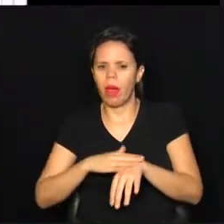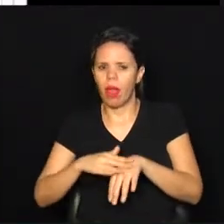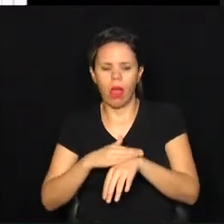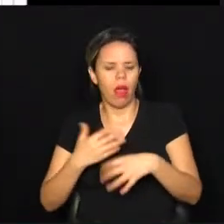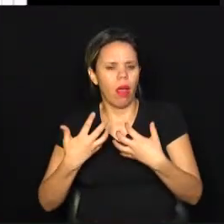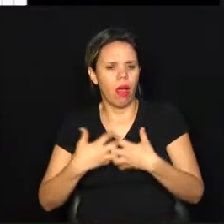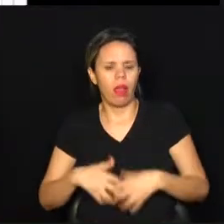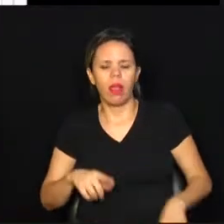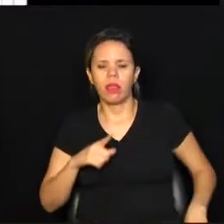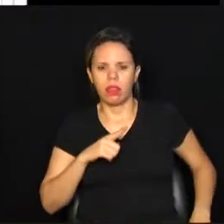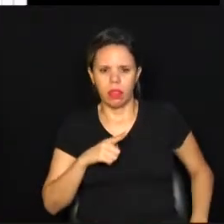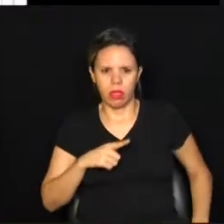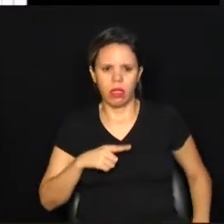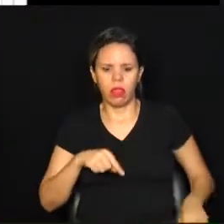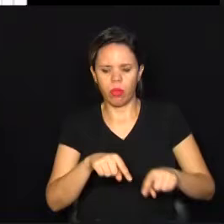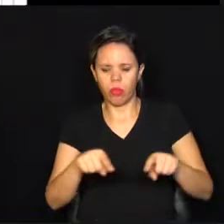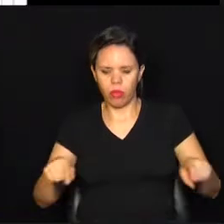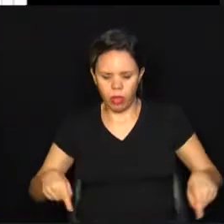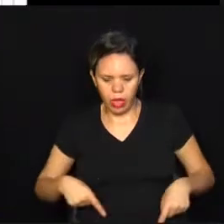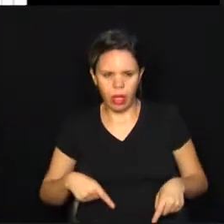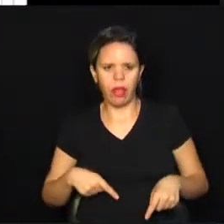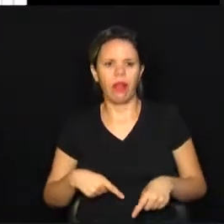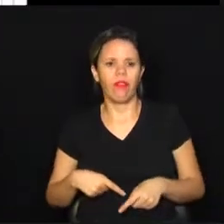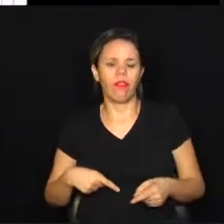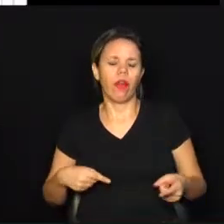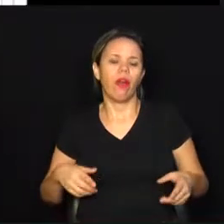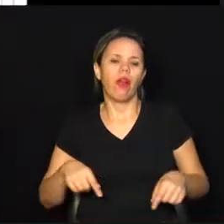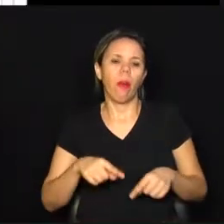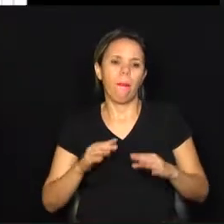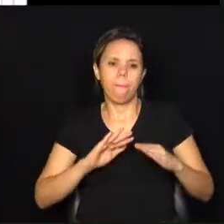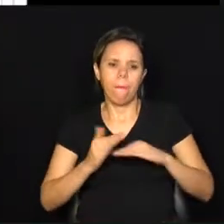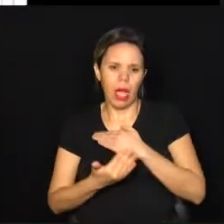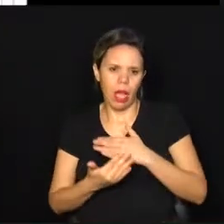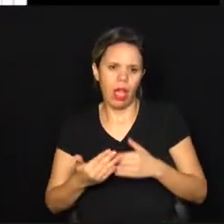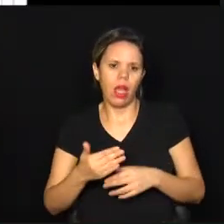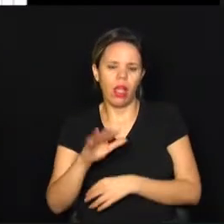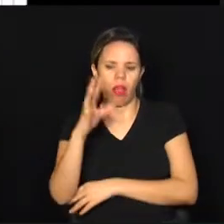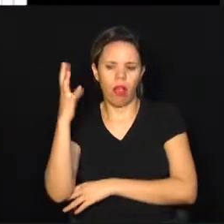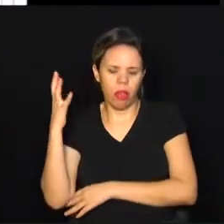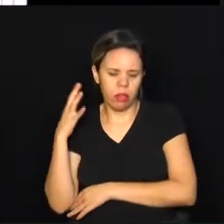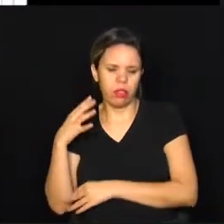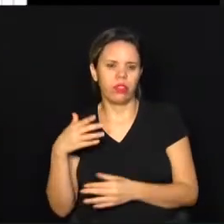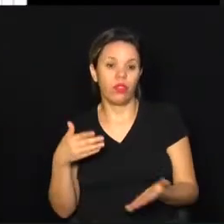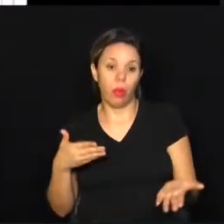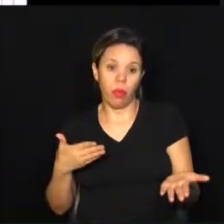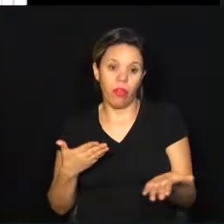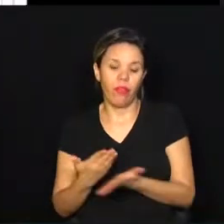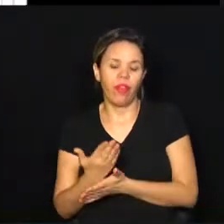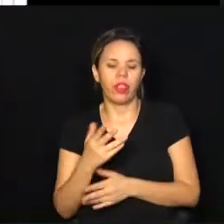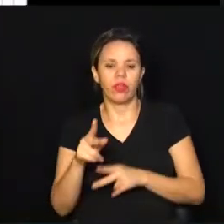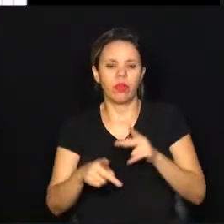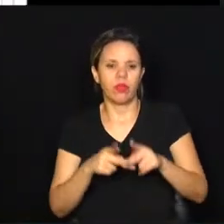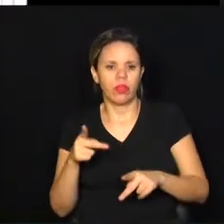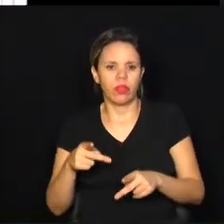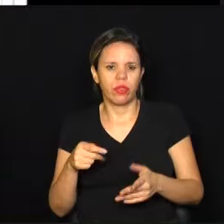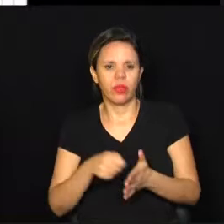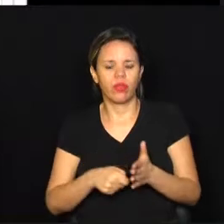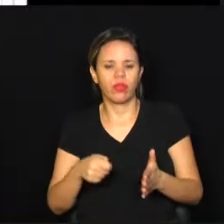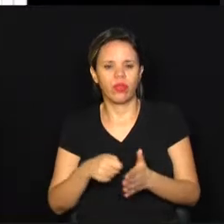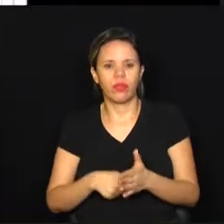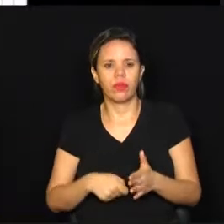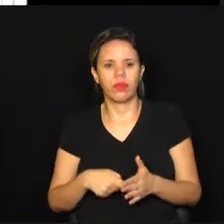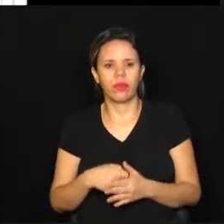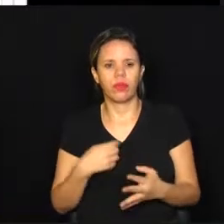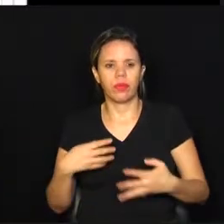uma ecovila que foi aprovada com muito custo por militantes de ecovilas aqui em Campinas, né, na região aqui de